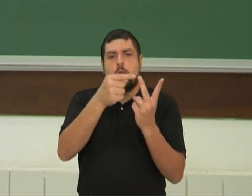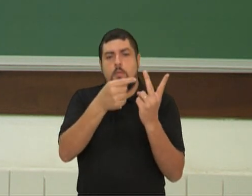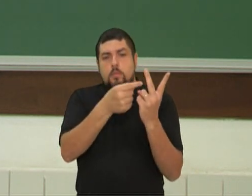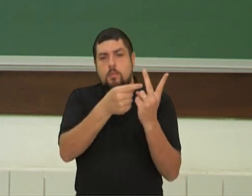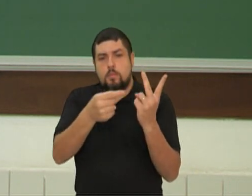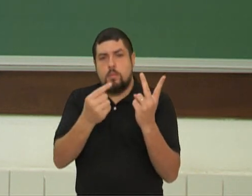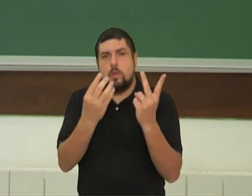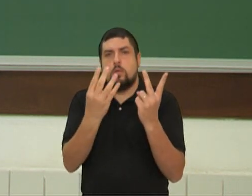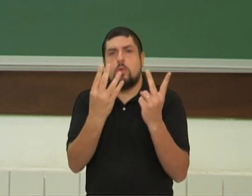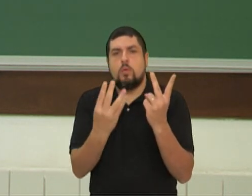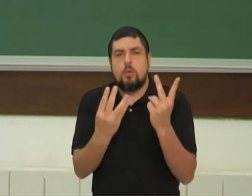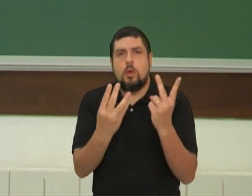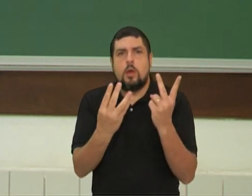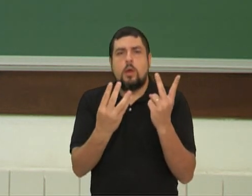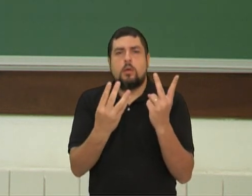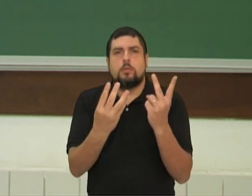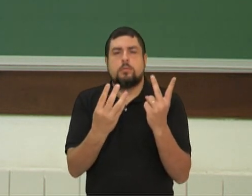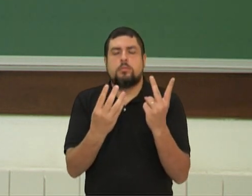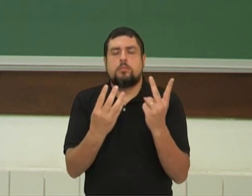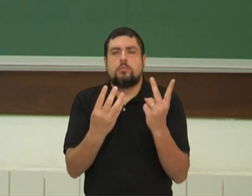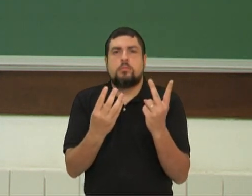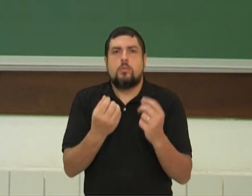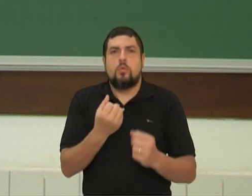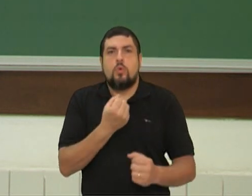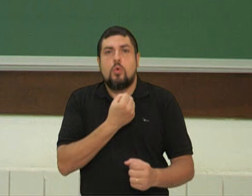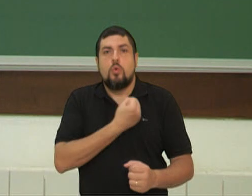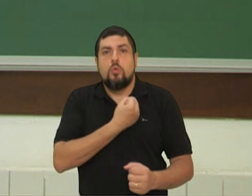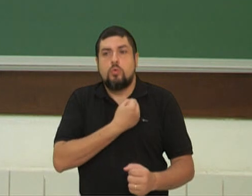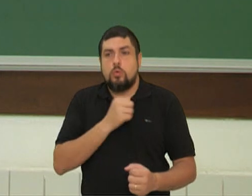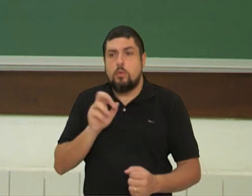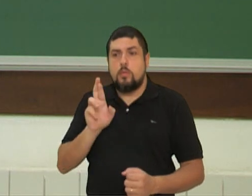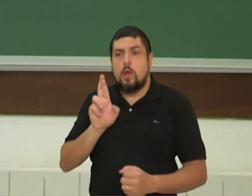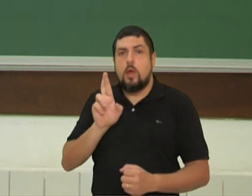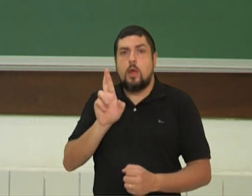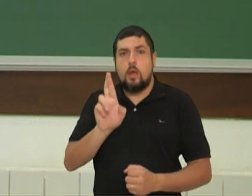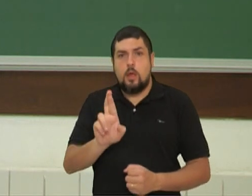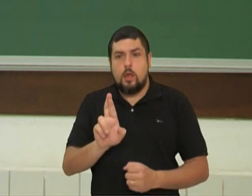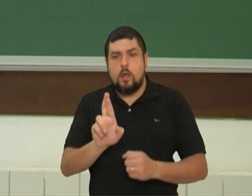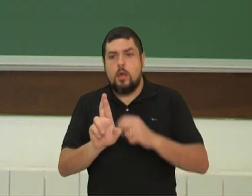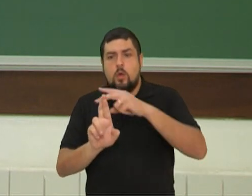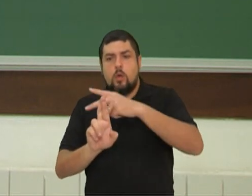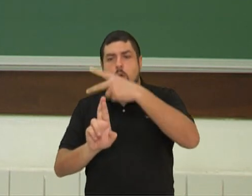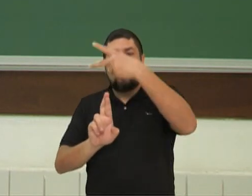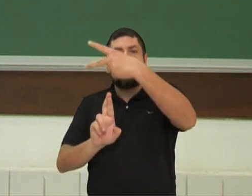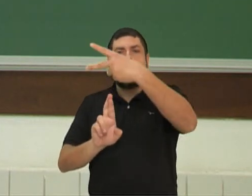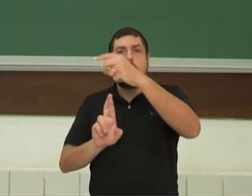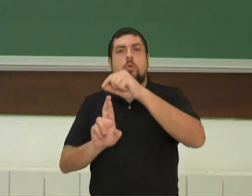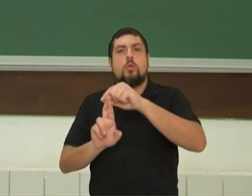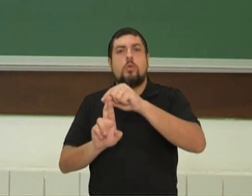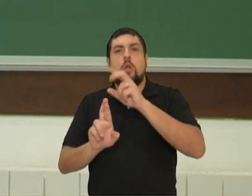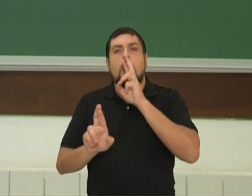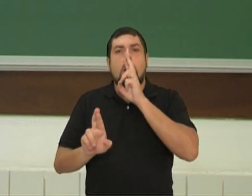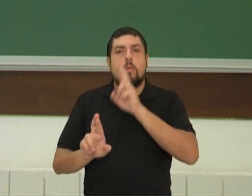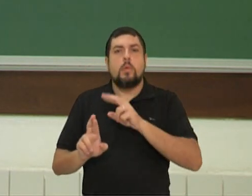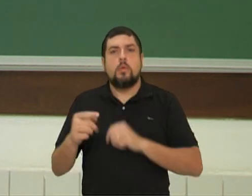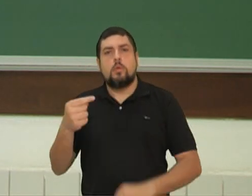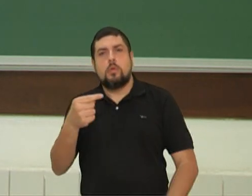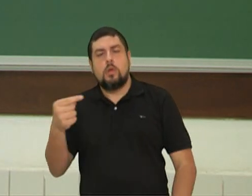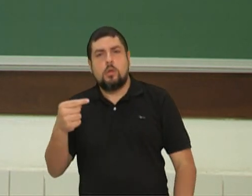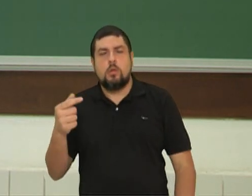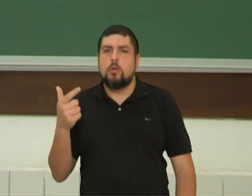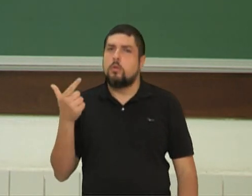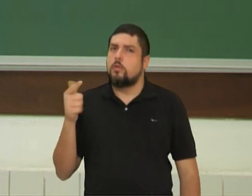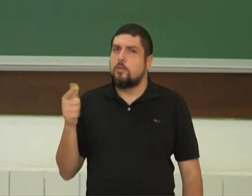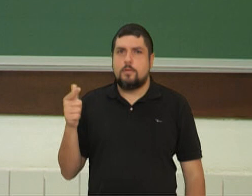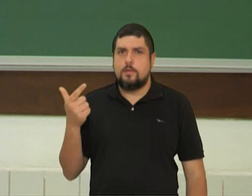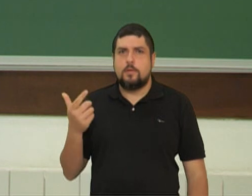não consegue um número real que elevado a 2 dê um número negativo. E é